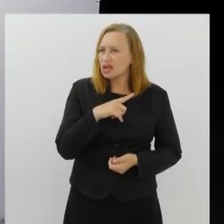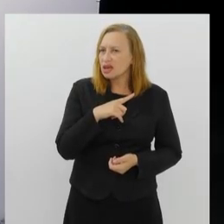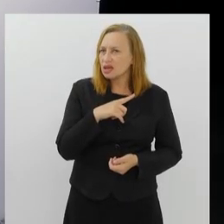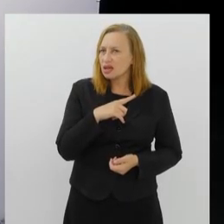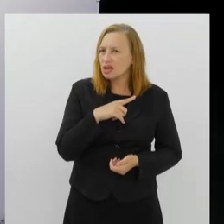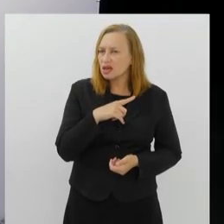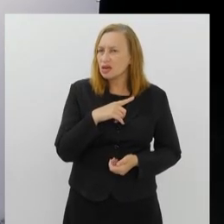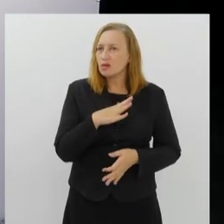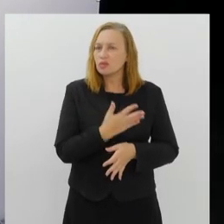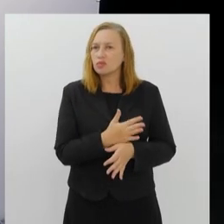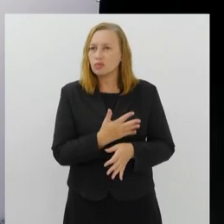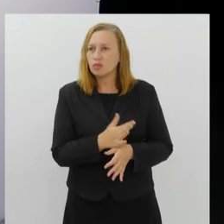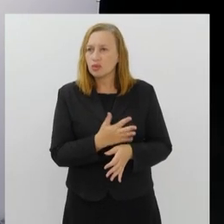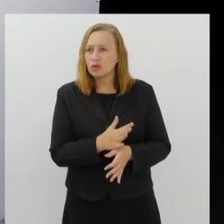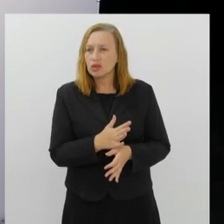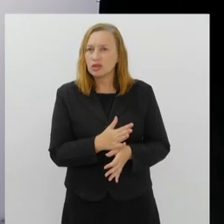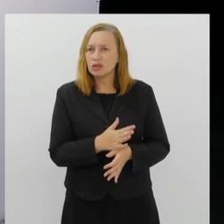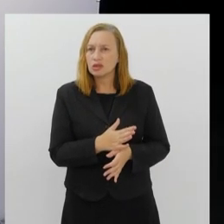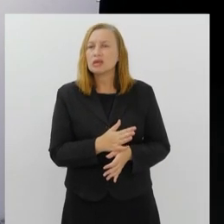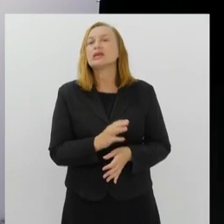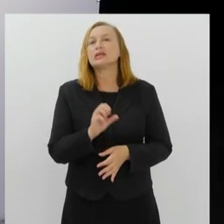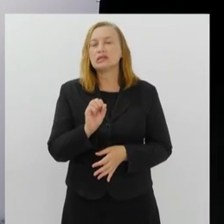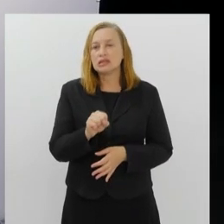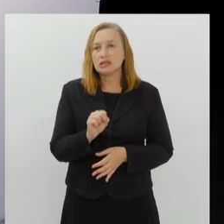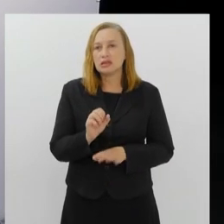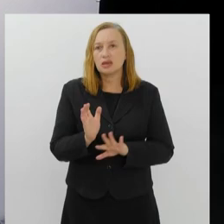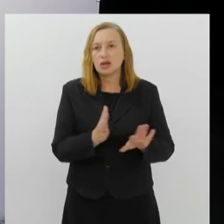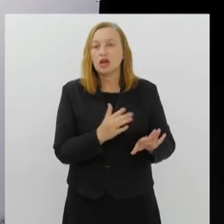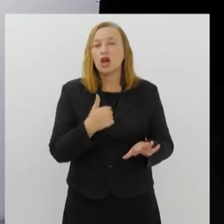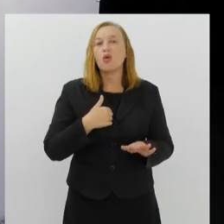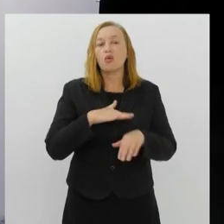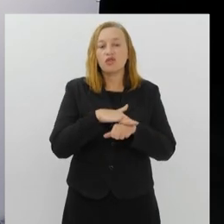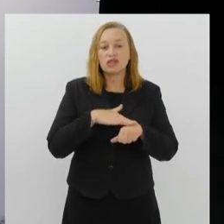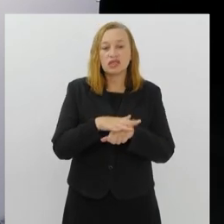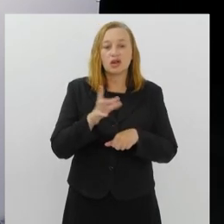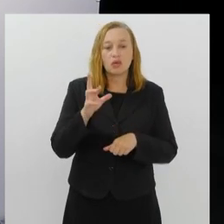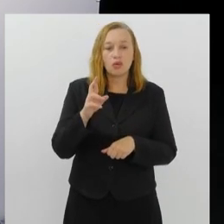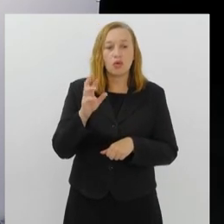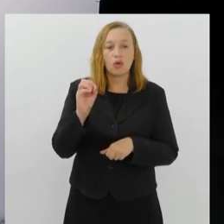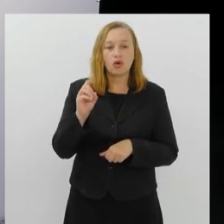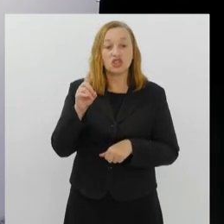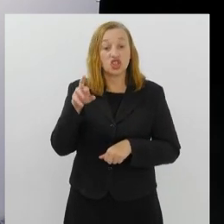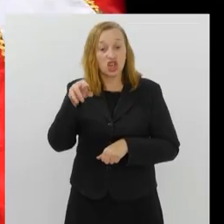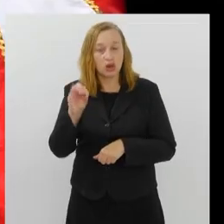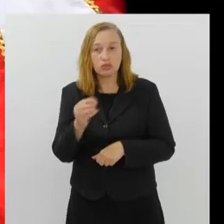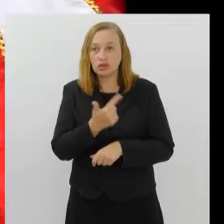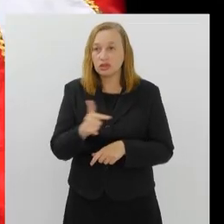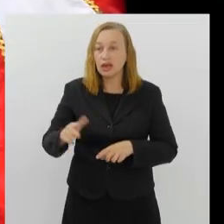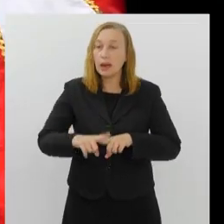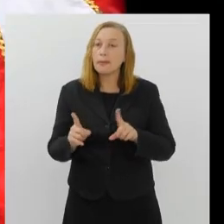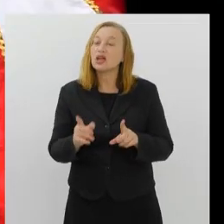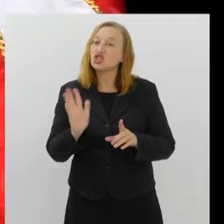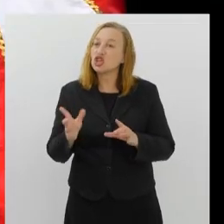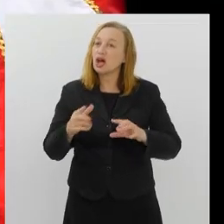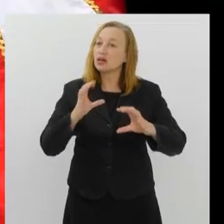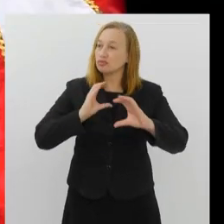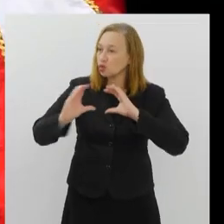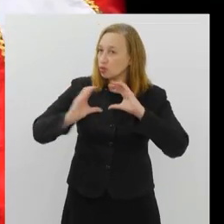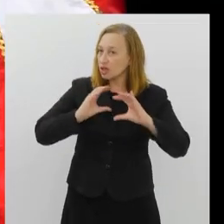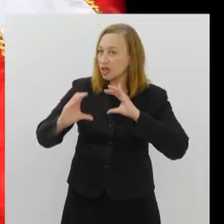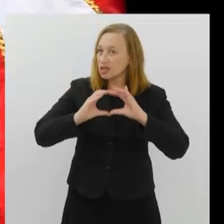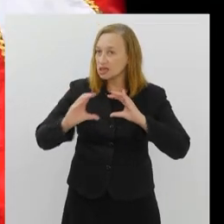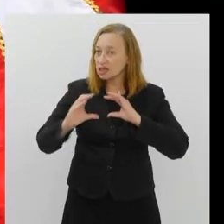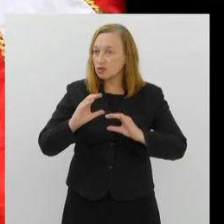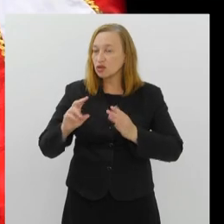ensaiador? Então, por eu enquanto, já conversei não. com isso com o Rodrigo, por enquanto a gente não tem. Mas a gente já entrou nesse diálogo